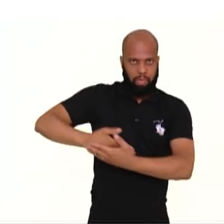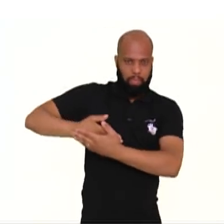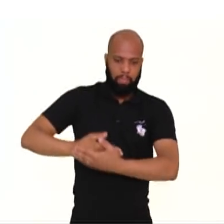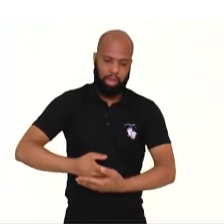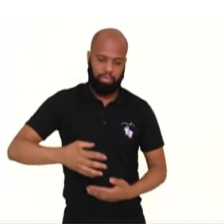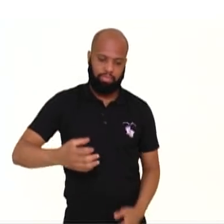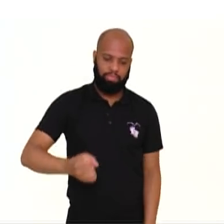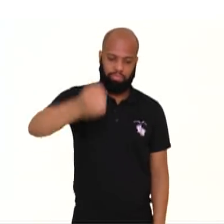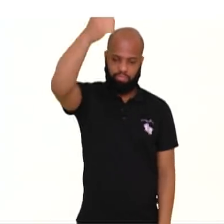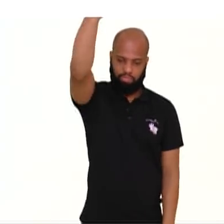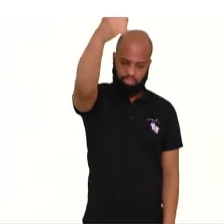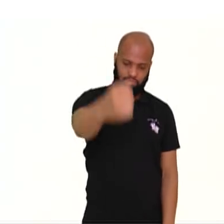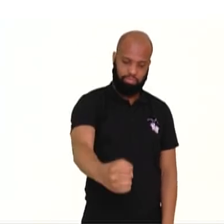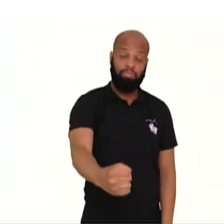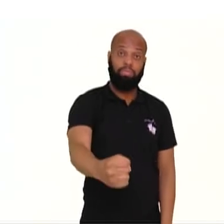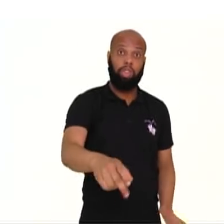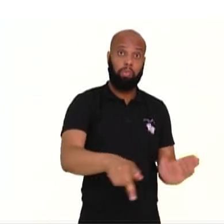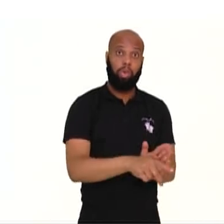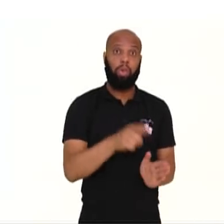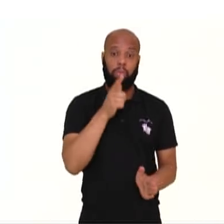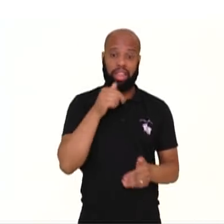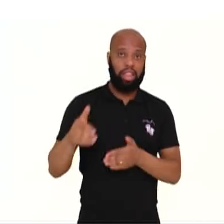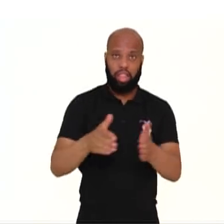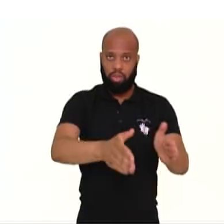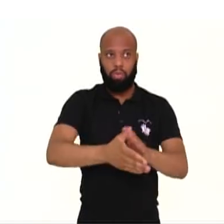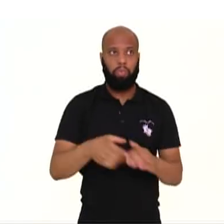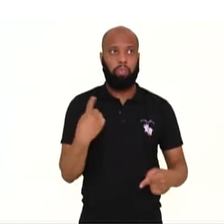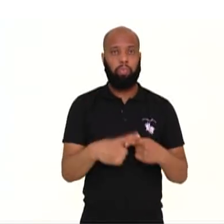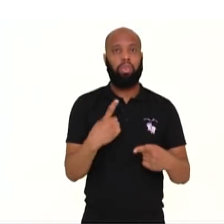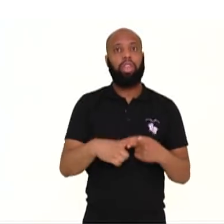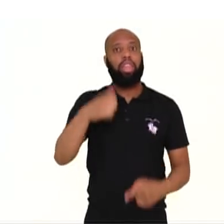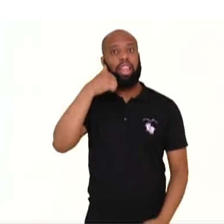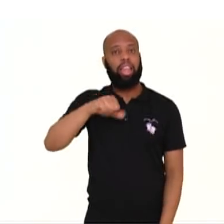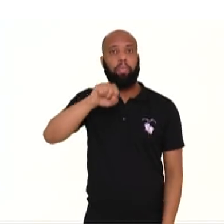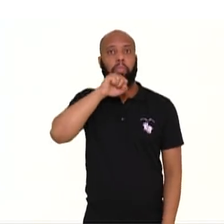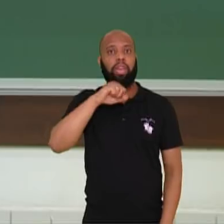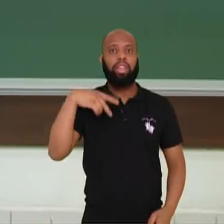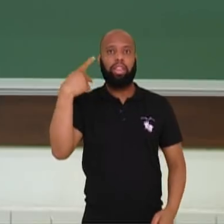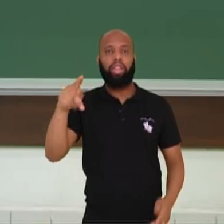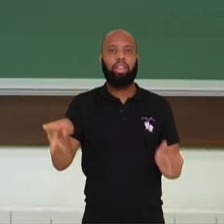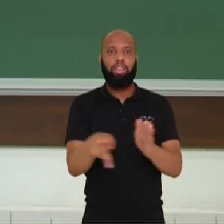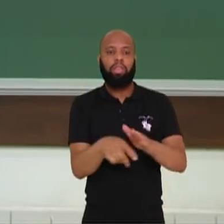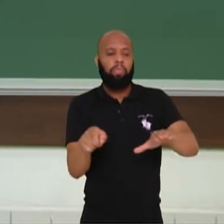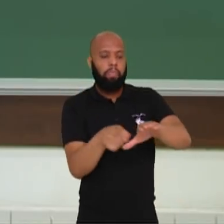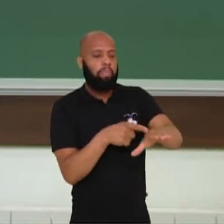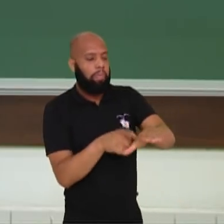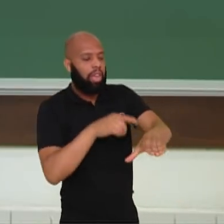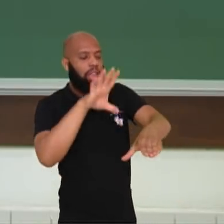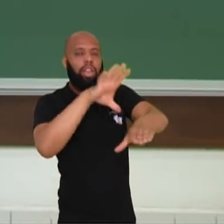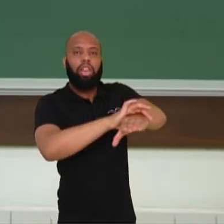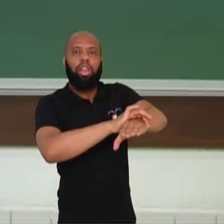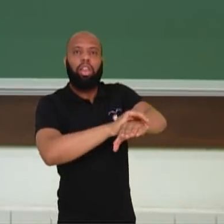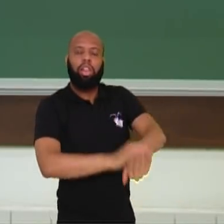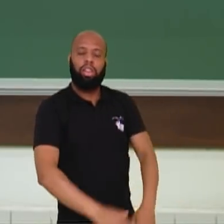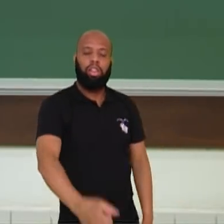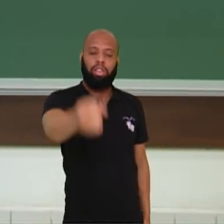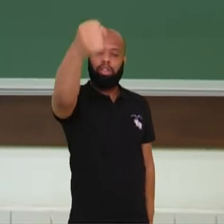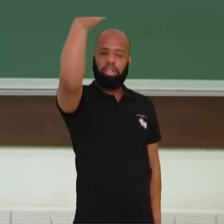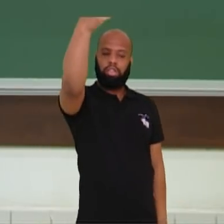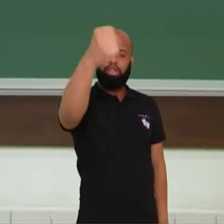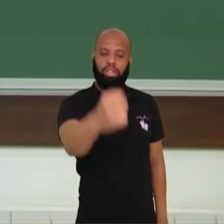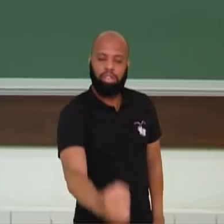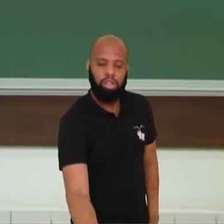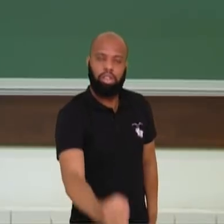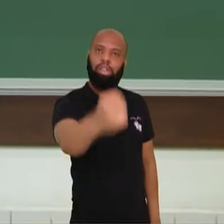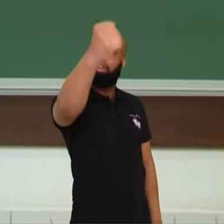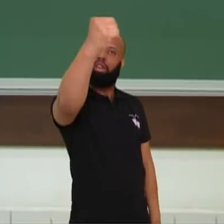acontece o seguinte, imagina aquele bebezinho, a mãe Tétis segura ele pelo calcanhar e mergulha ele nesse rio lá nas terras